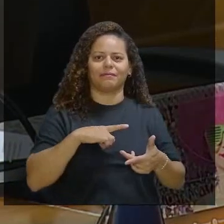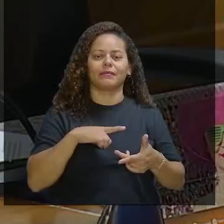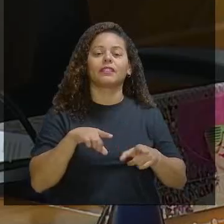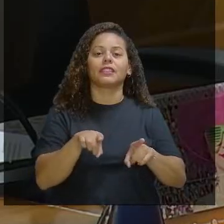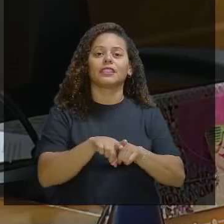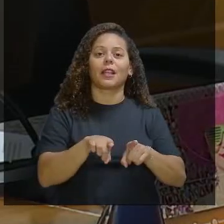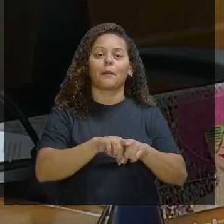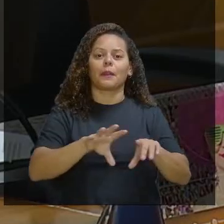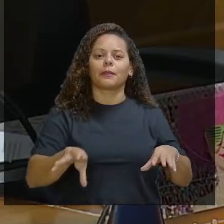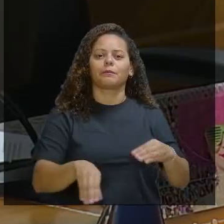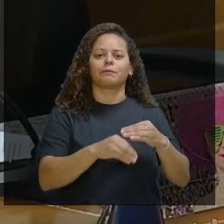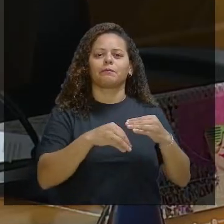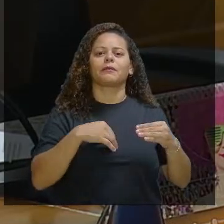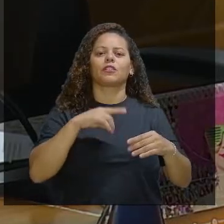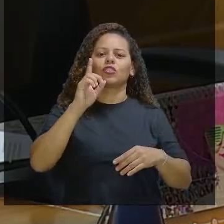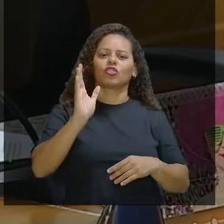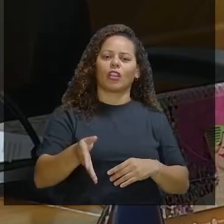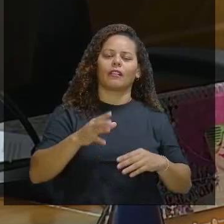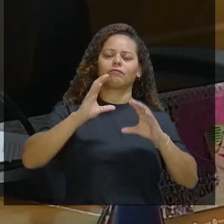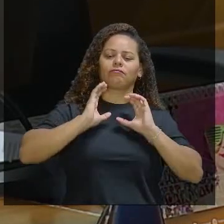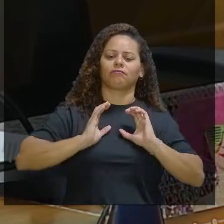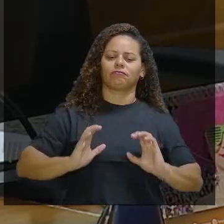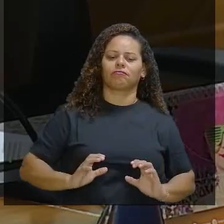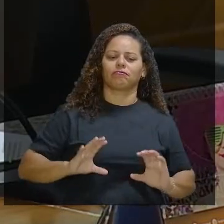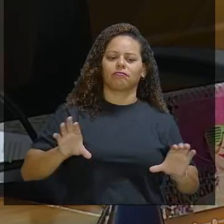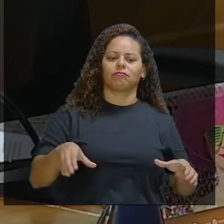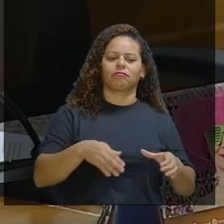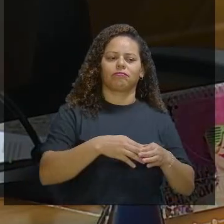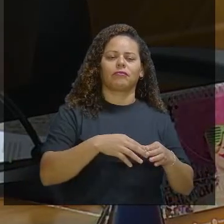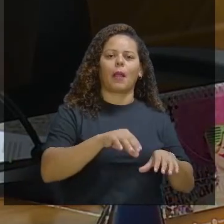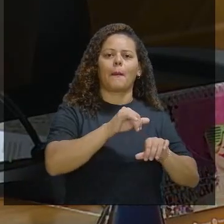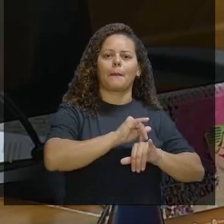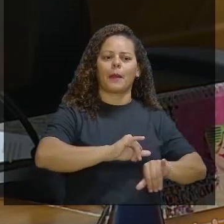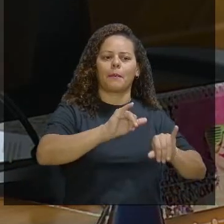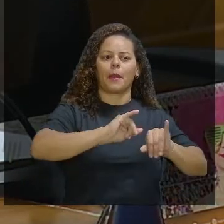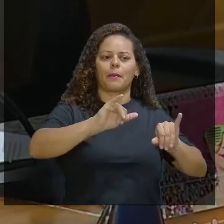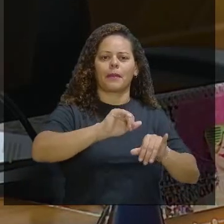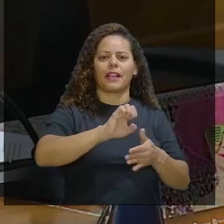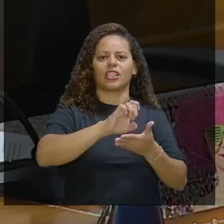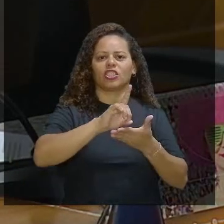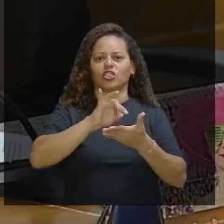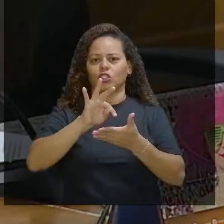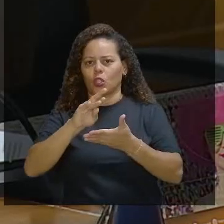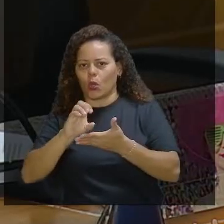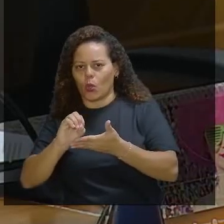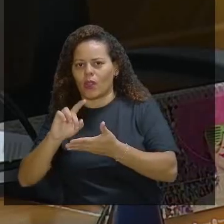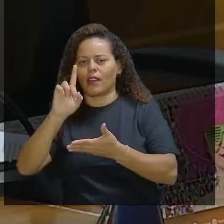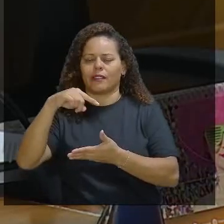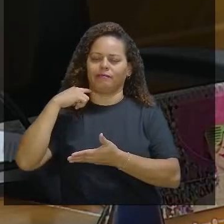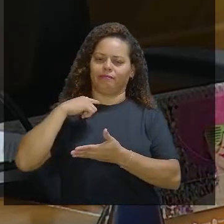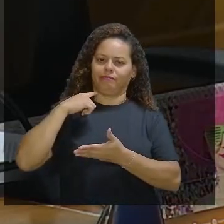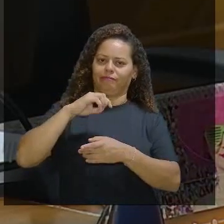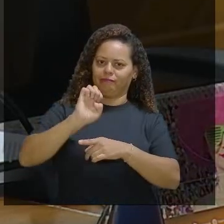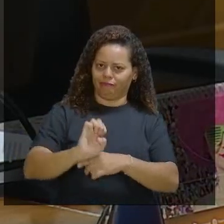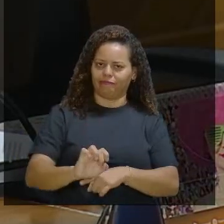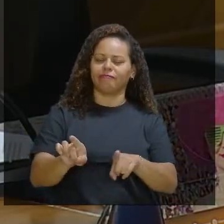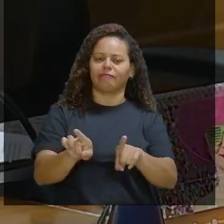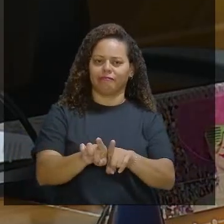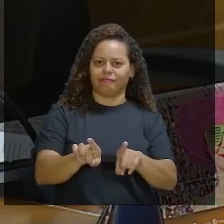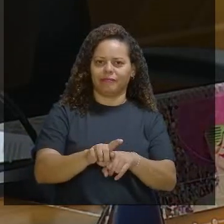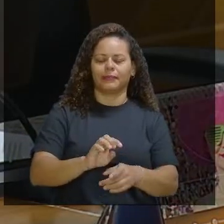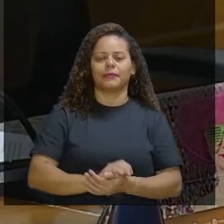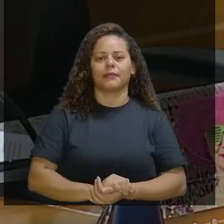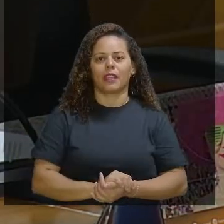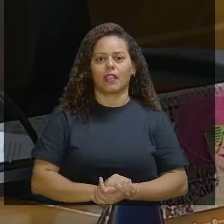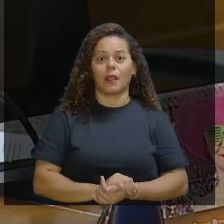na área editorial como coordenadora do Departamento de Publicações Didáticas da editora Leme, em Belo Horizonte. Mas,